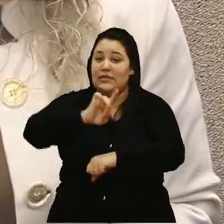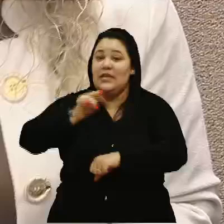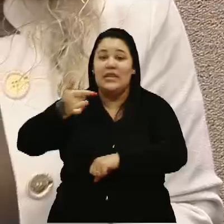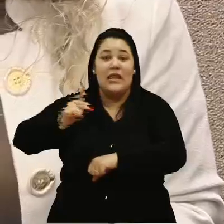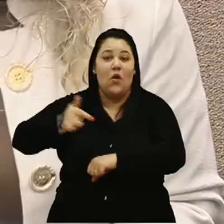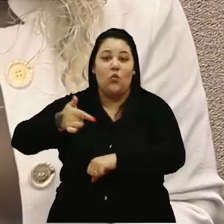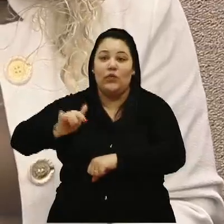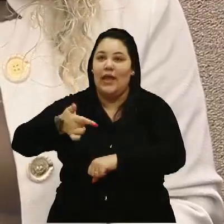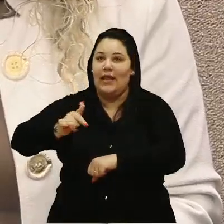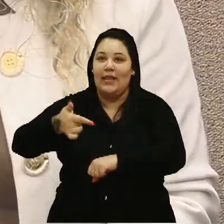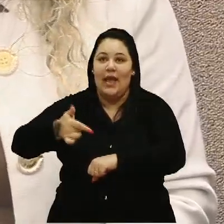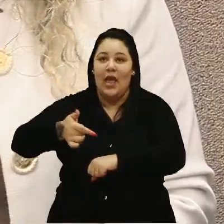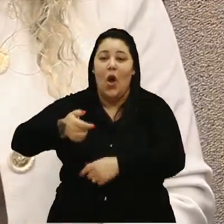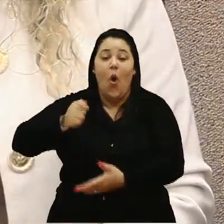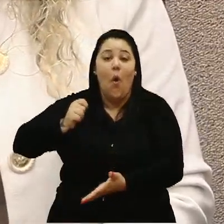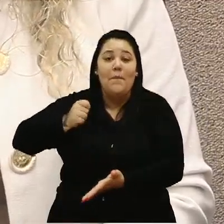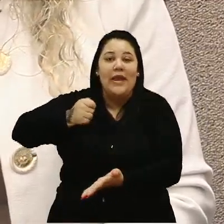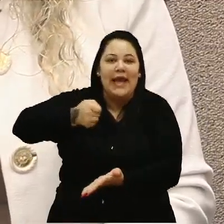existe